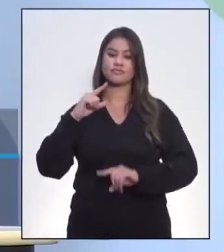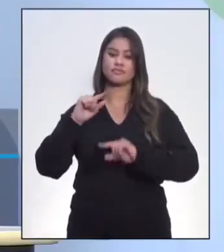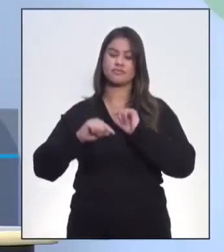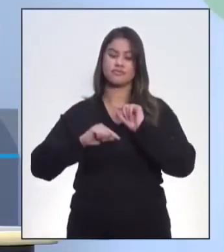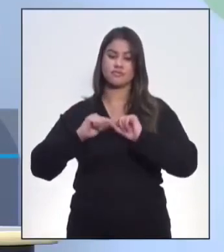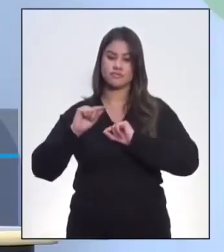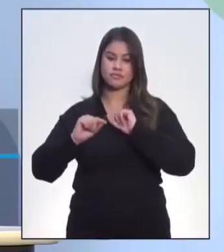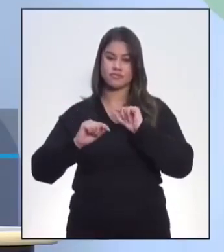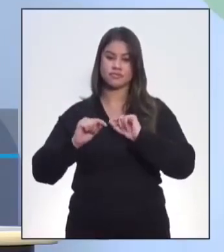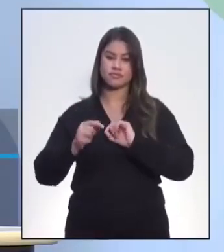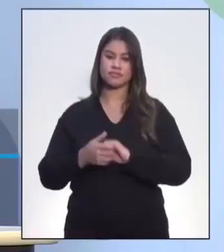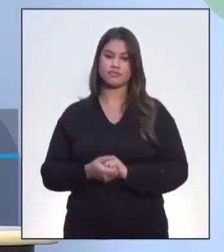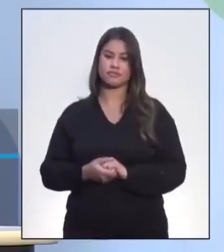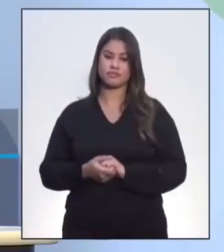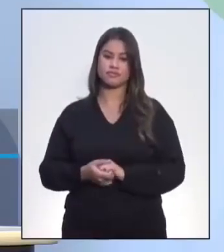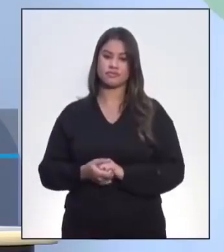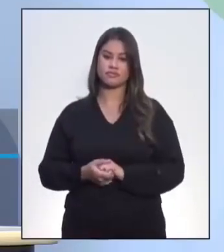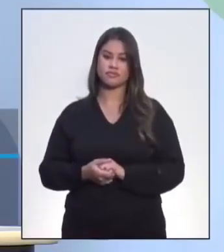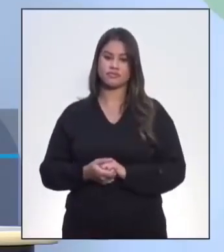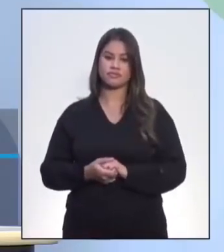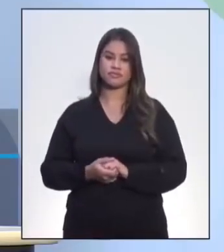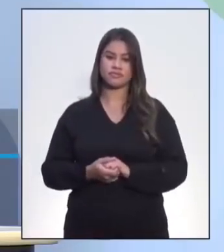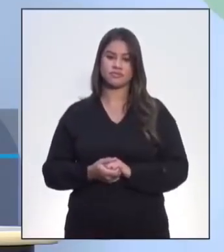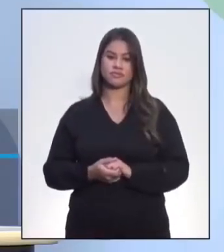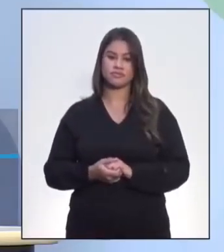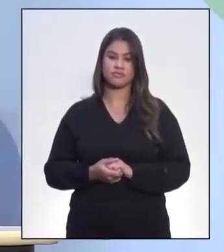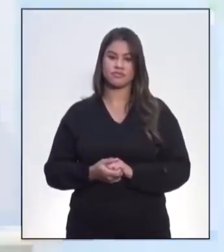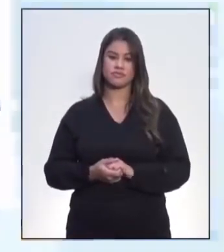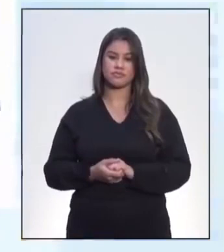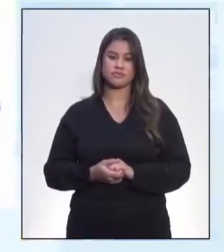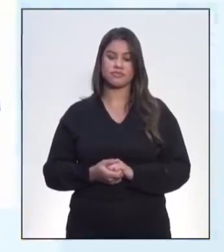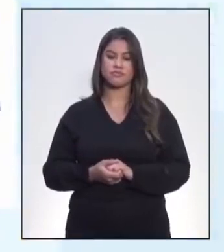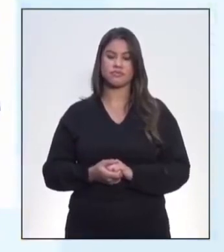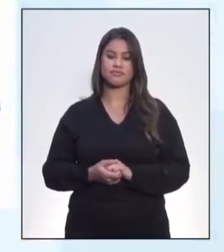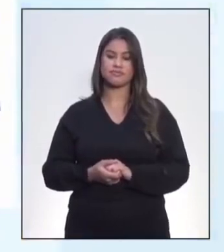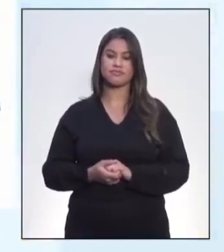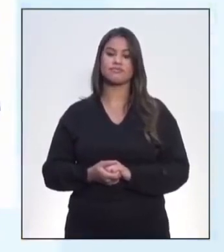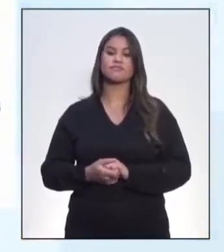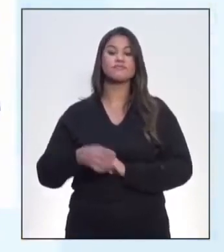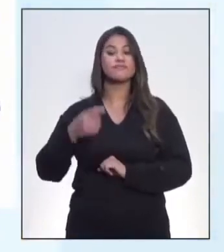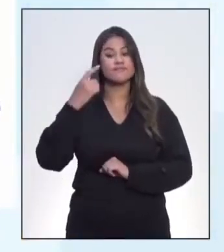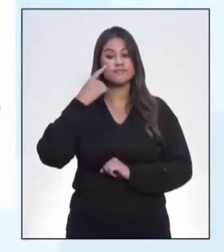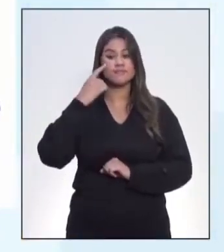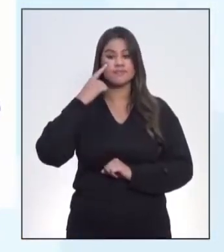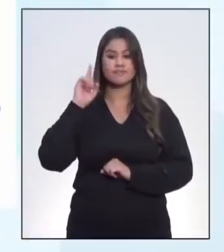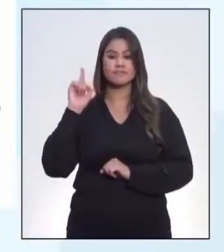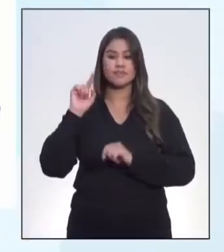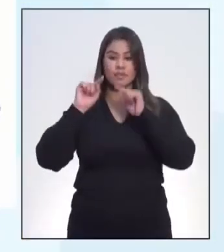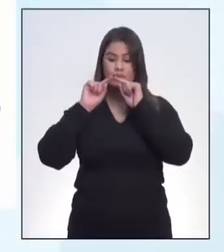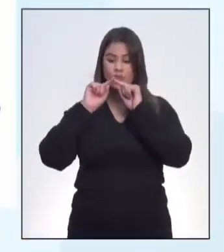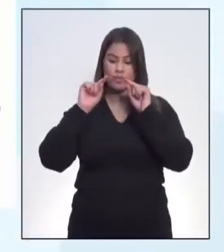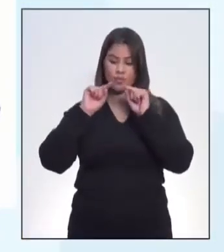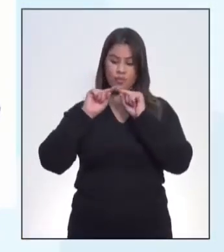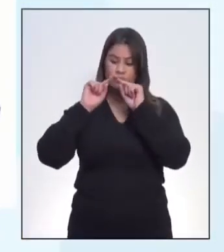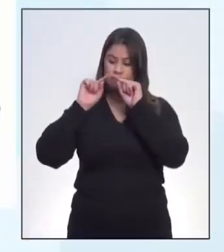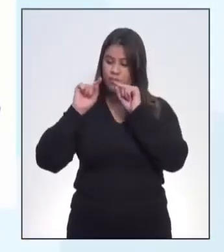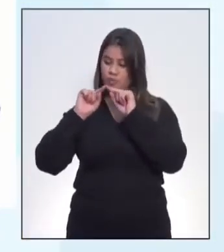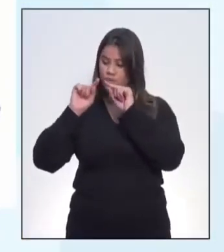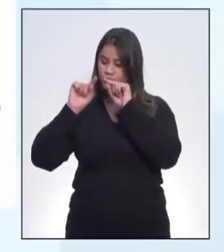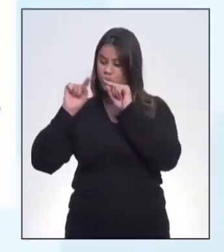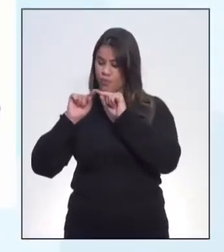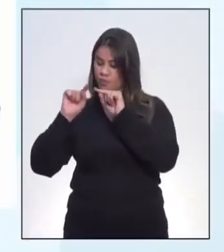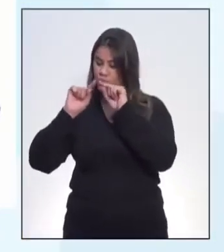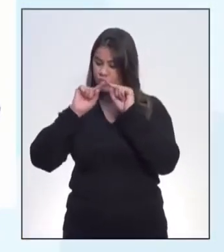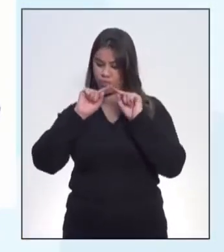interessante. Pode colocar o gráfico para a gente. Olha a quantidade de quadrados, né, que estão